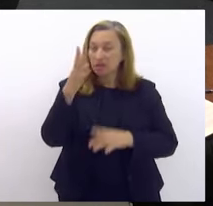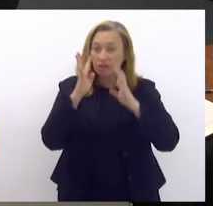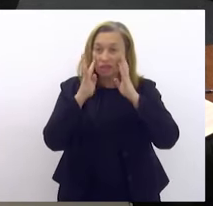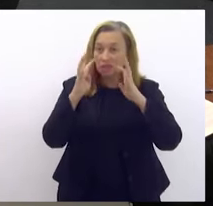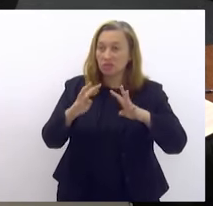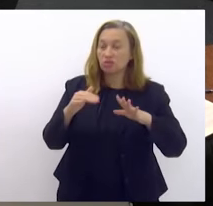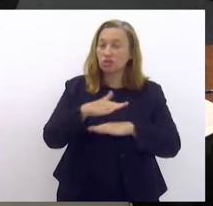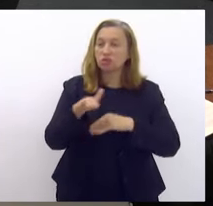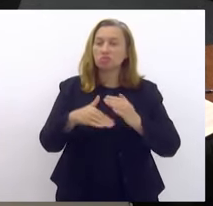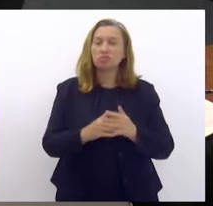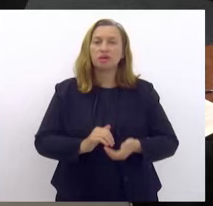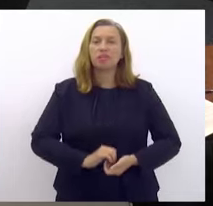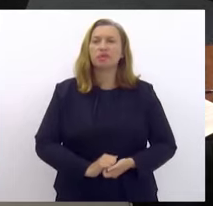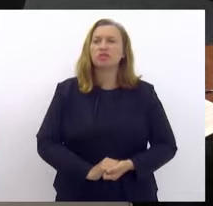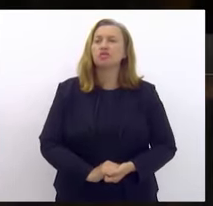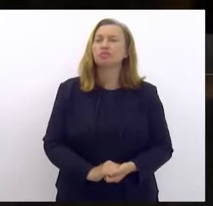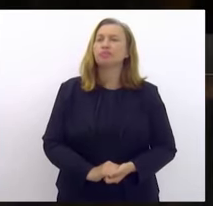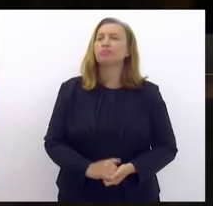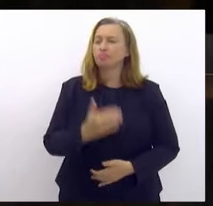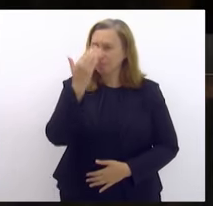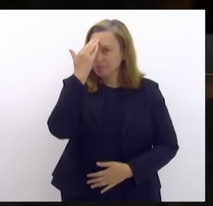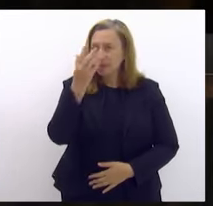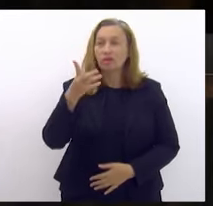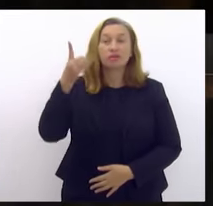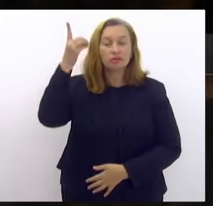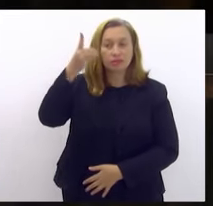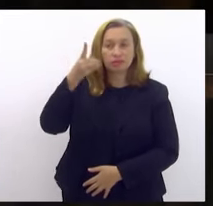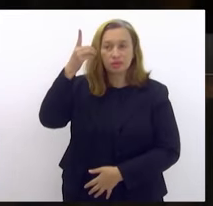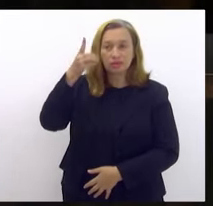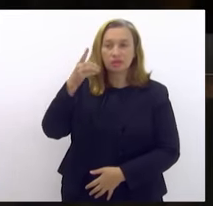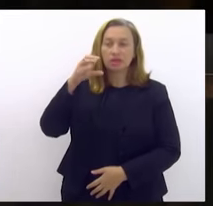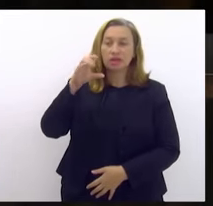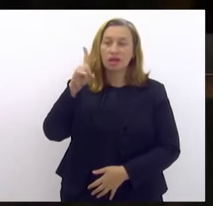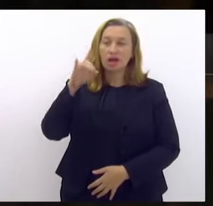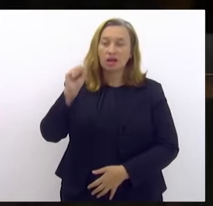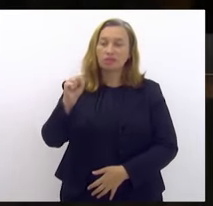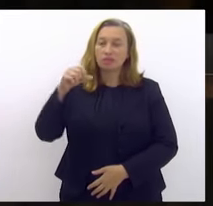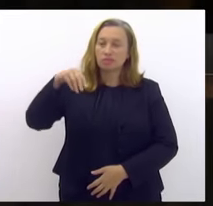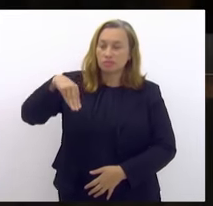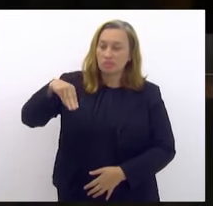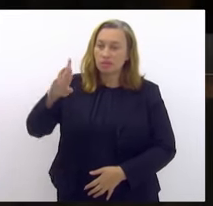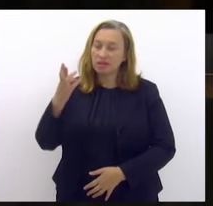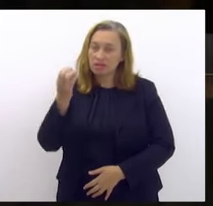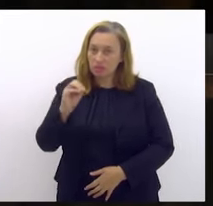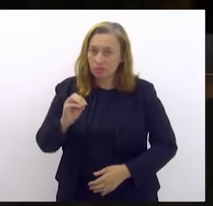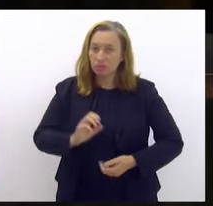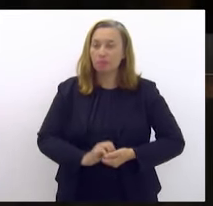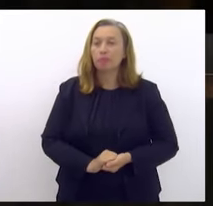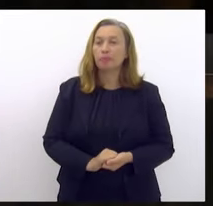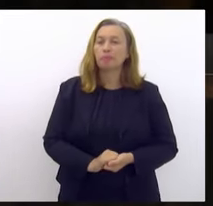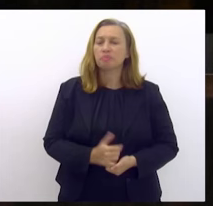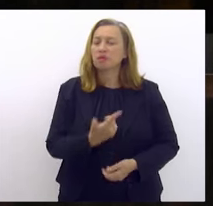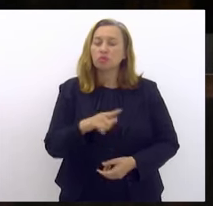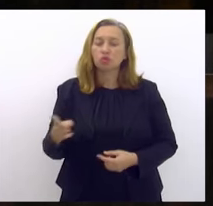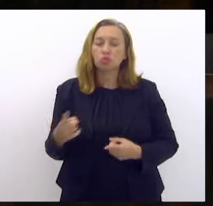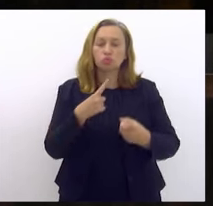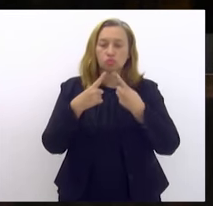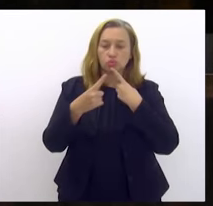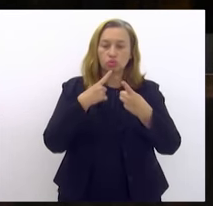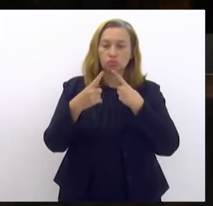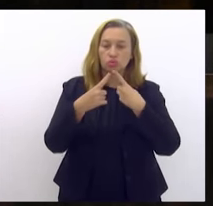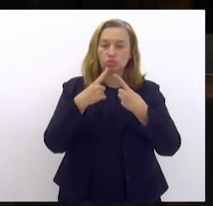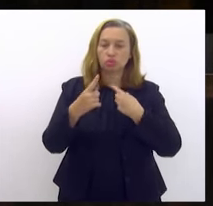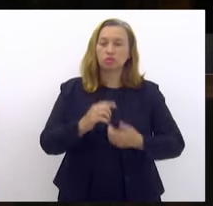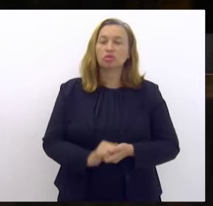todos. Obrigado, o nosso nobre deputado Carlos Macedo. Não havendo mais quem queira